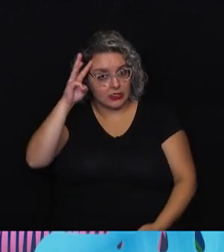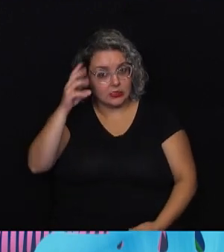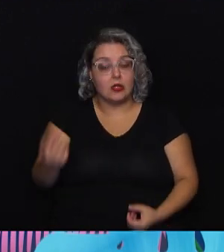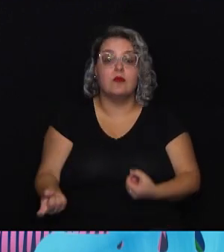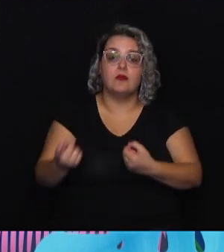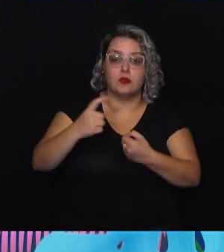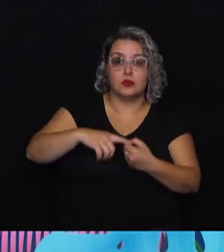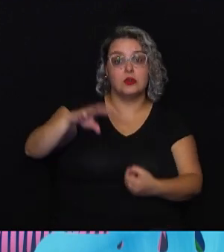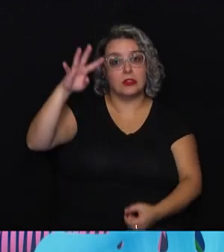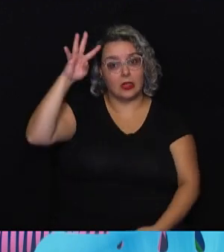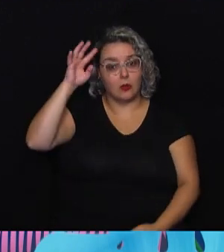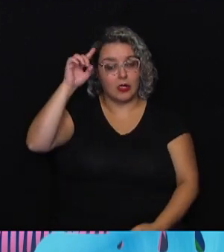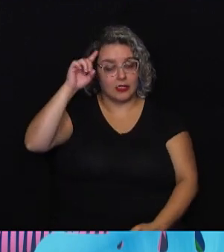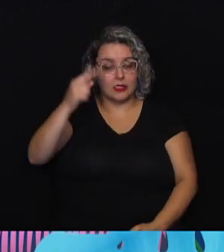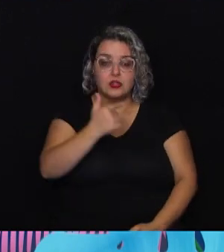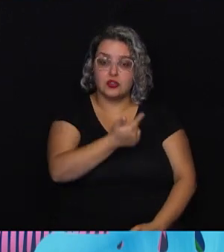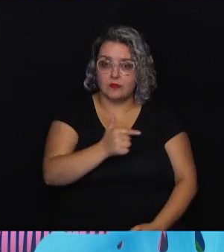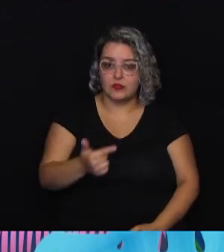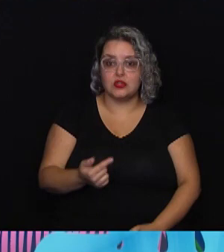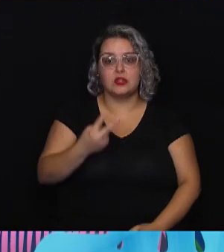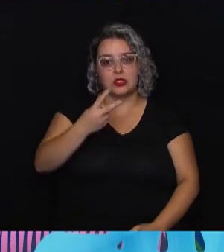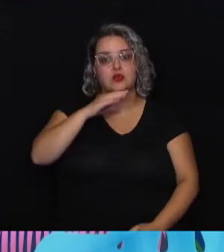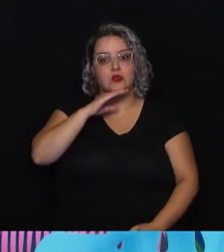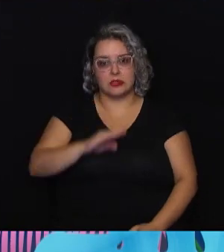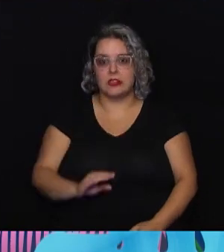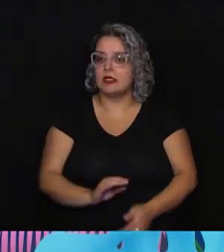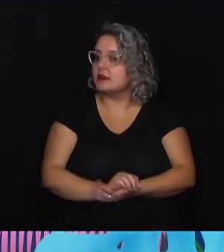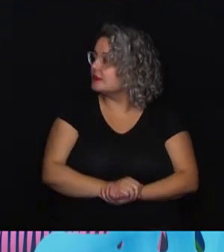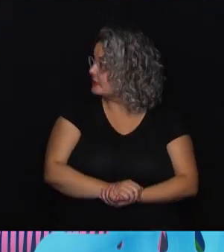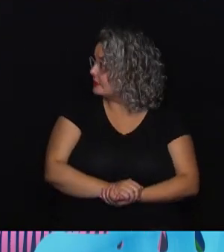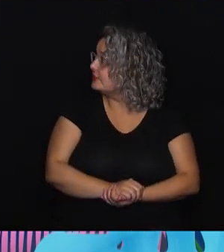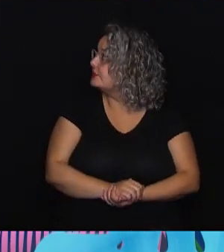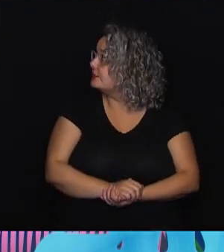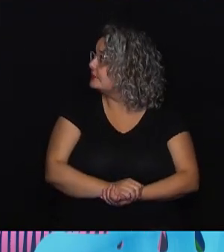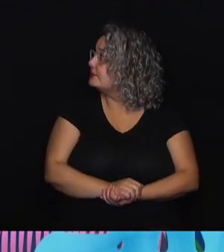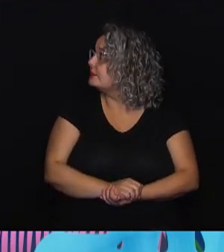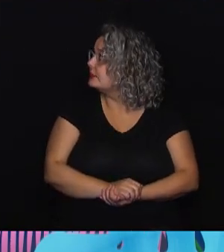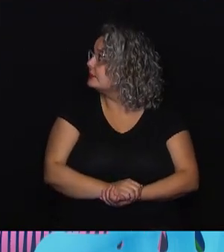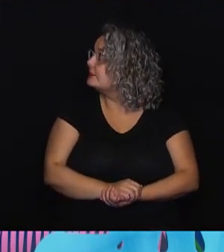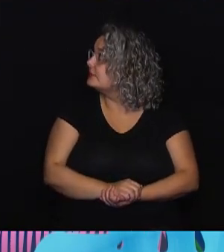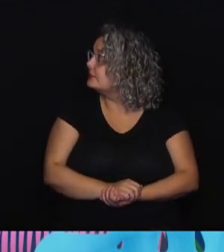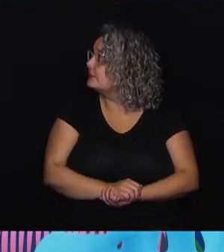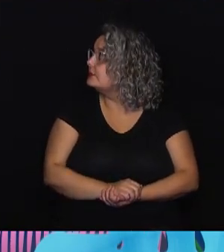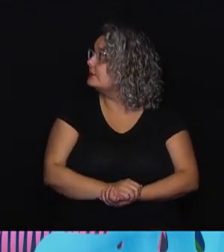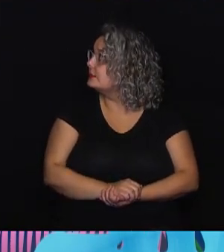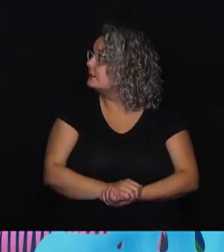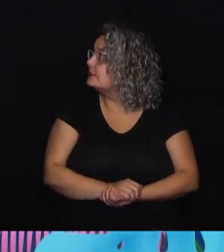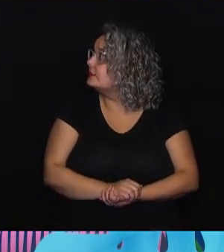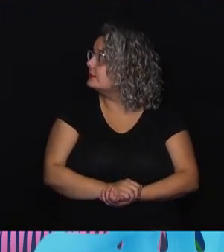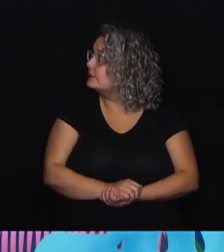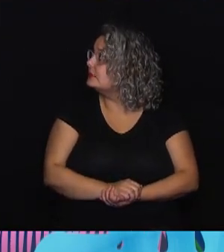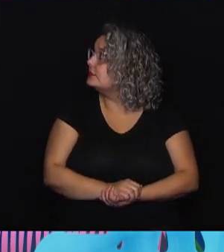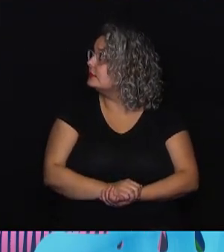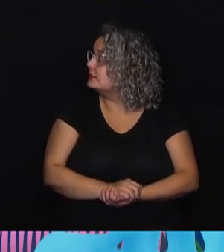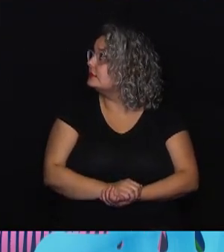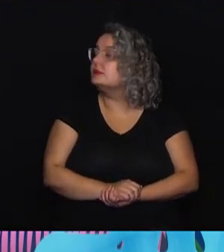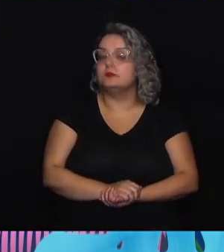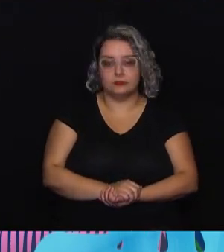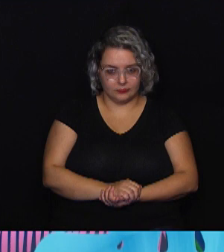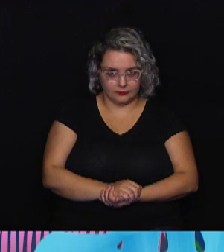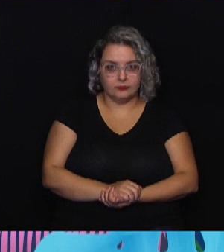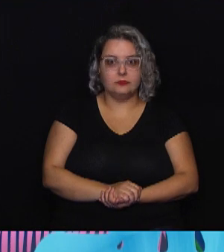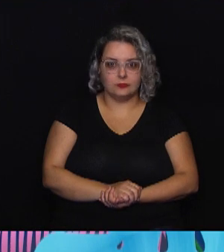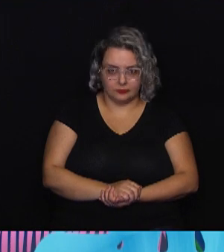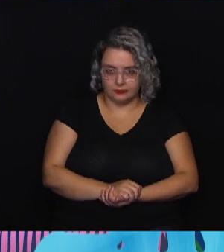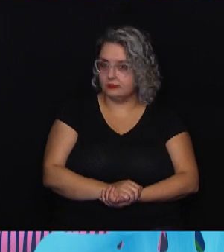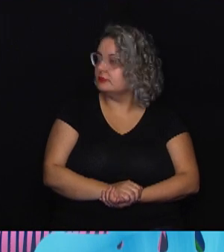quarta, dia 22, a partir das 2 da tarde. Os prontos-socorros e unidades de pronto atendimento ficarão abertos por